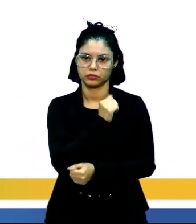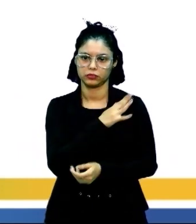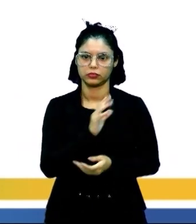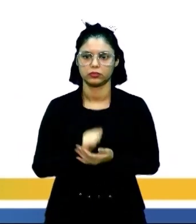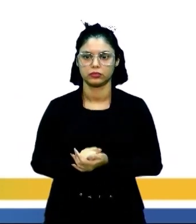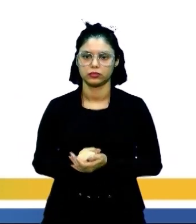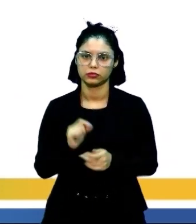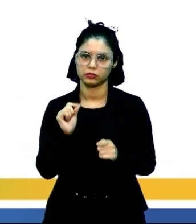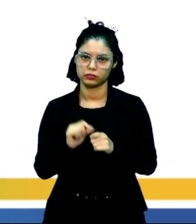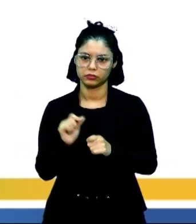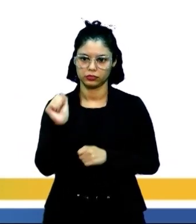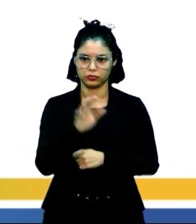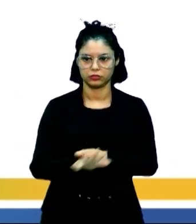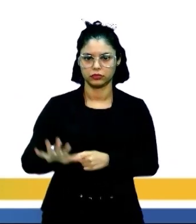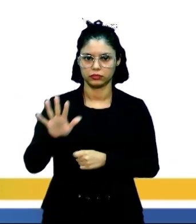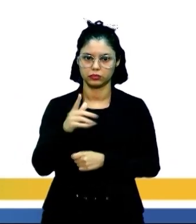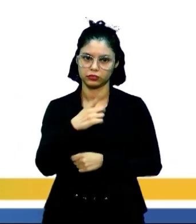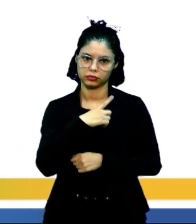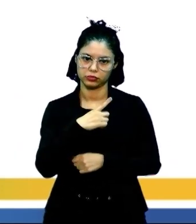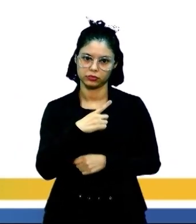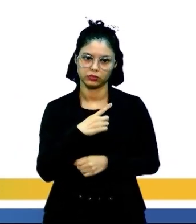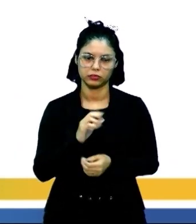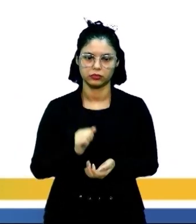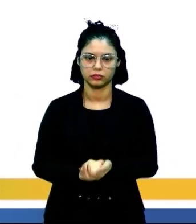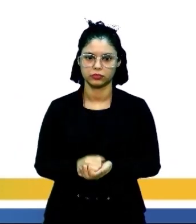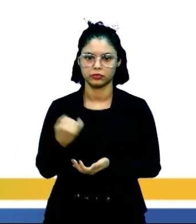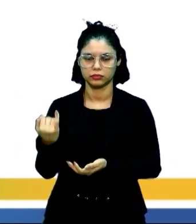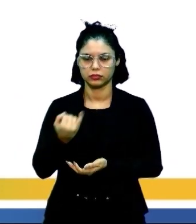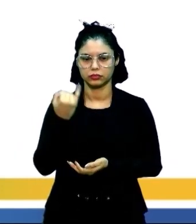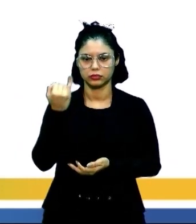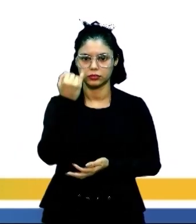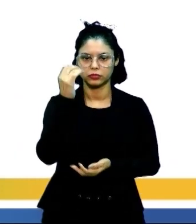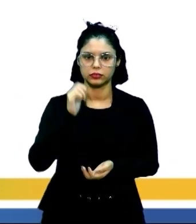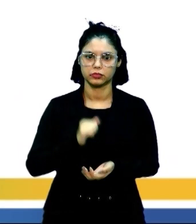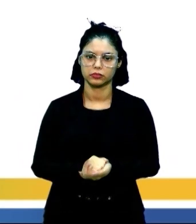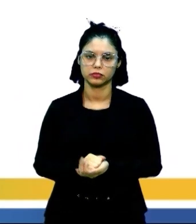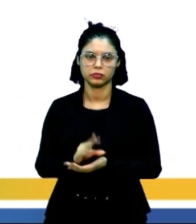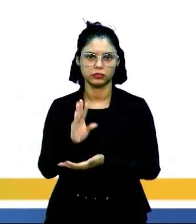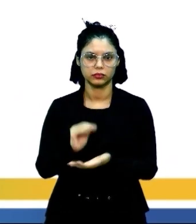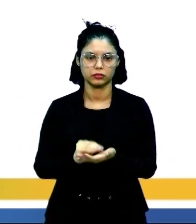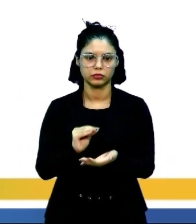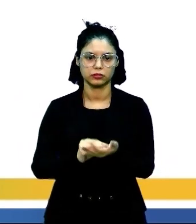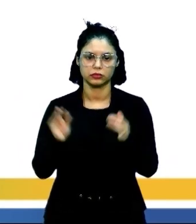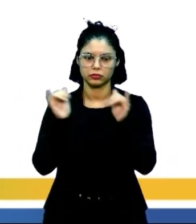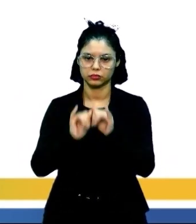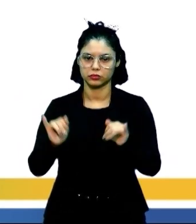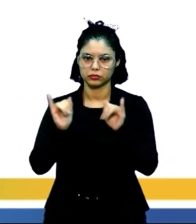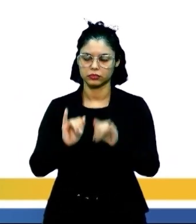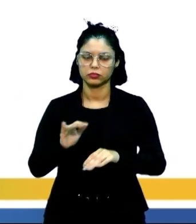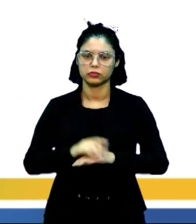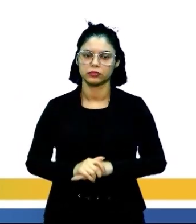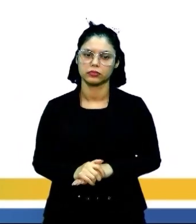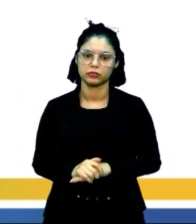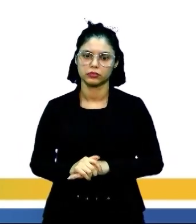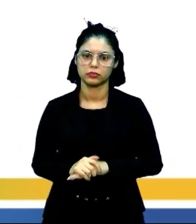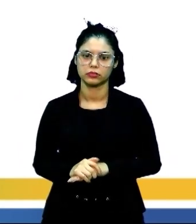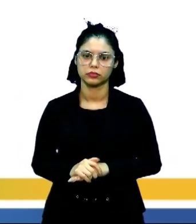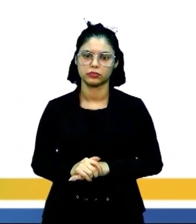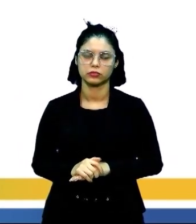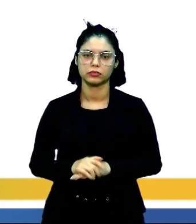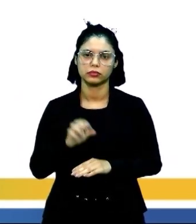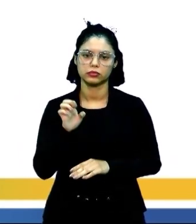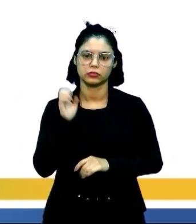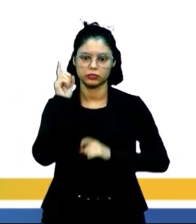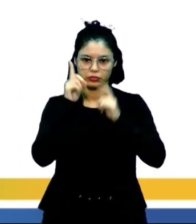todo preconceito de forma geral, tem origem principalmente na falta de informação.